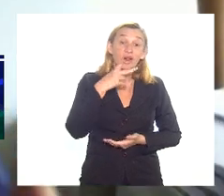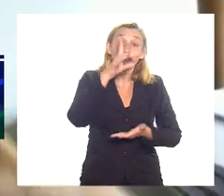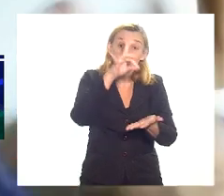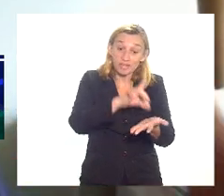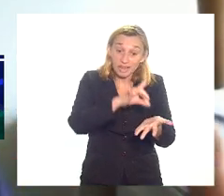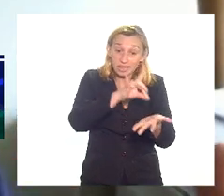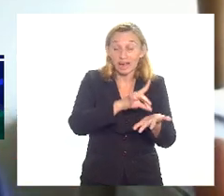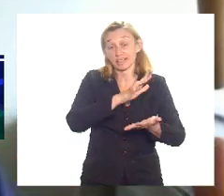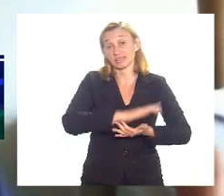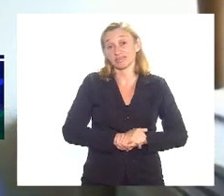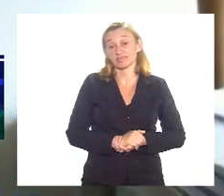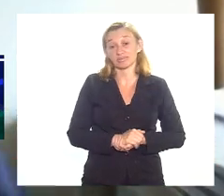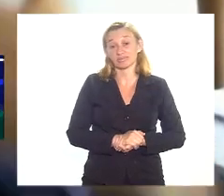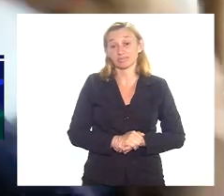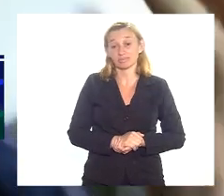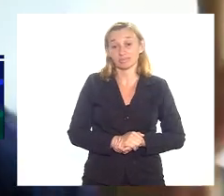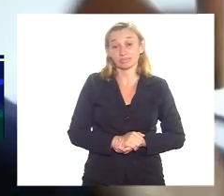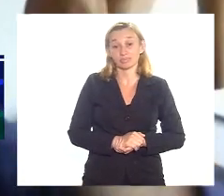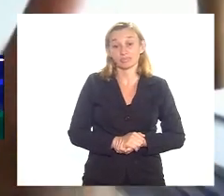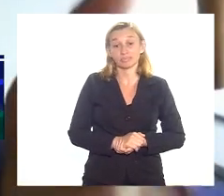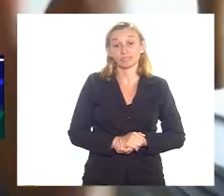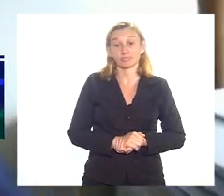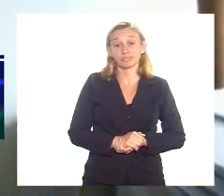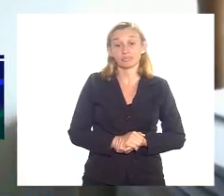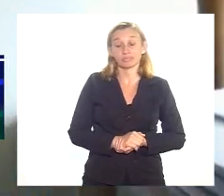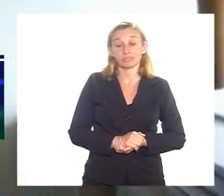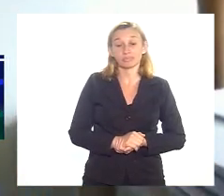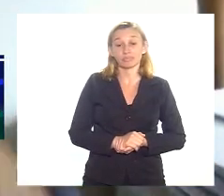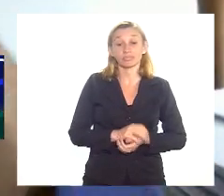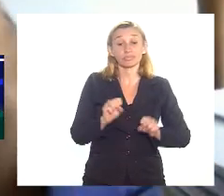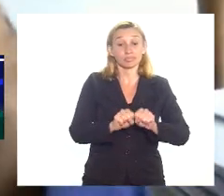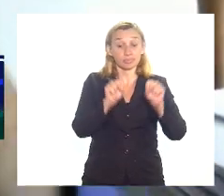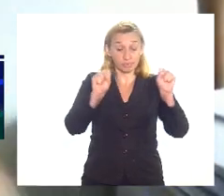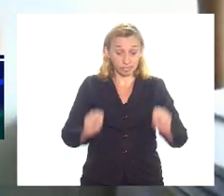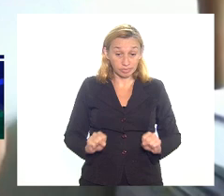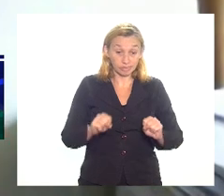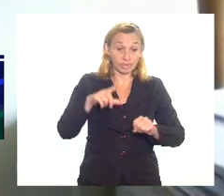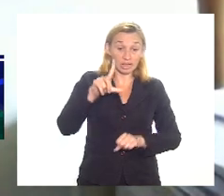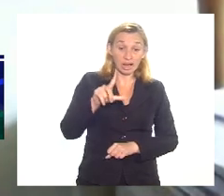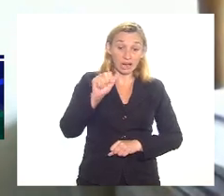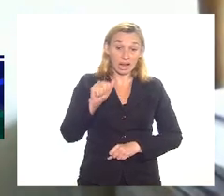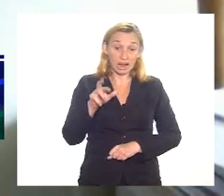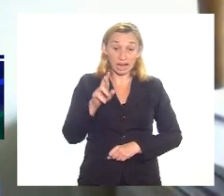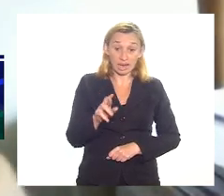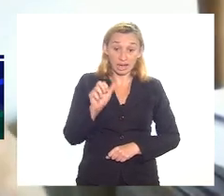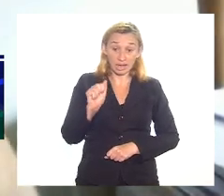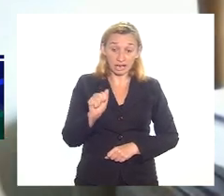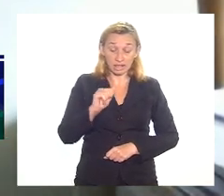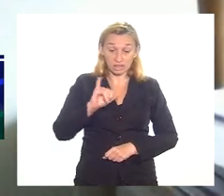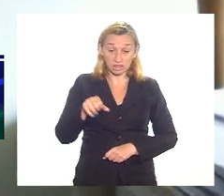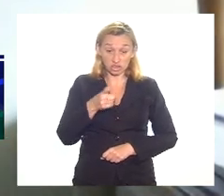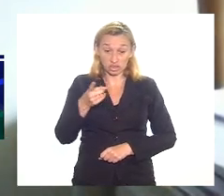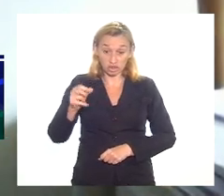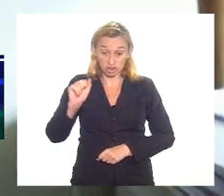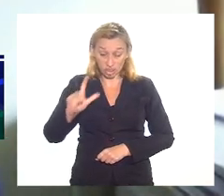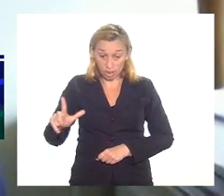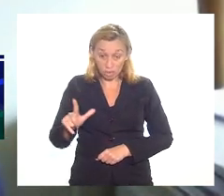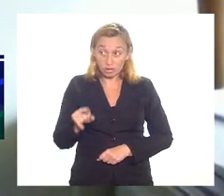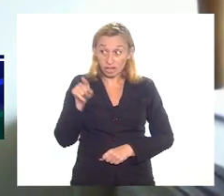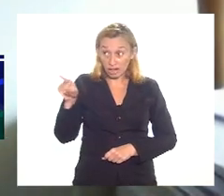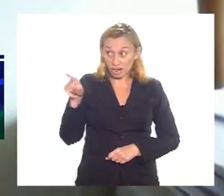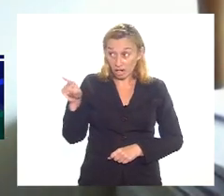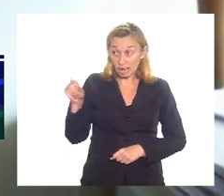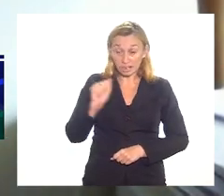desfazer esse mito. Isso é um mito. E o sistema Imunanda Laranjal, que está lá em São Gonçalo e que Vossa Excelência